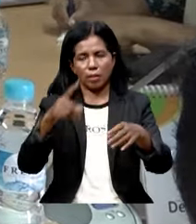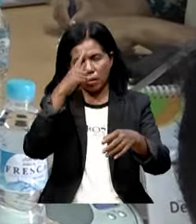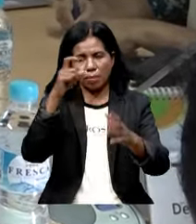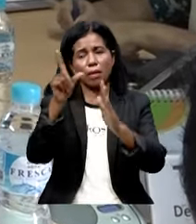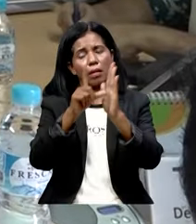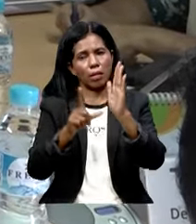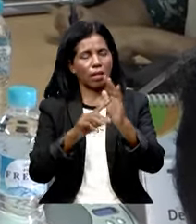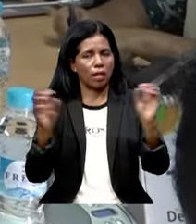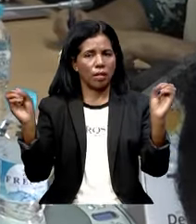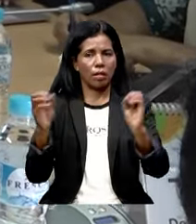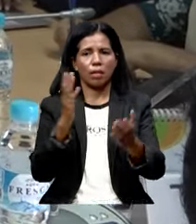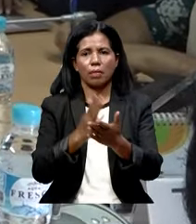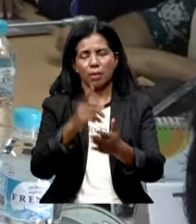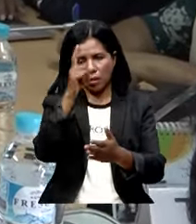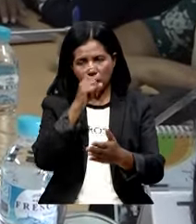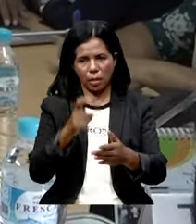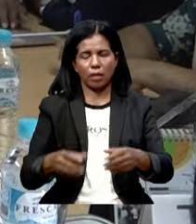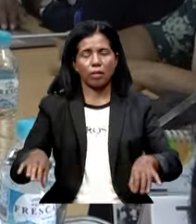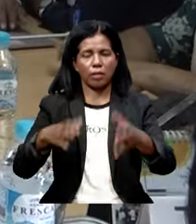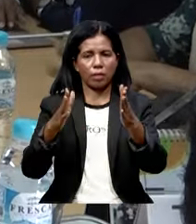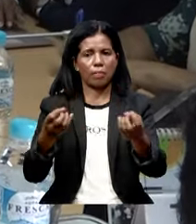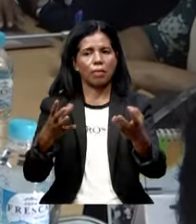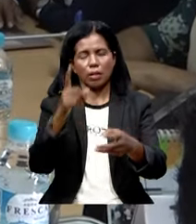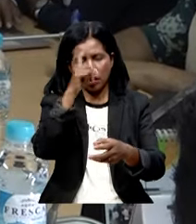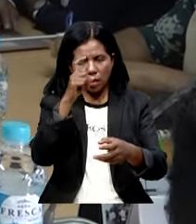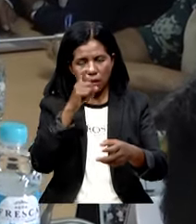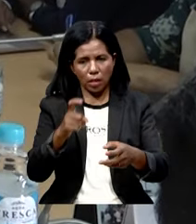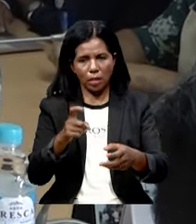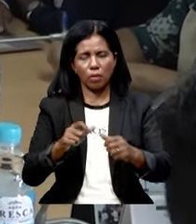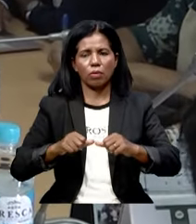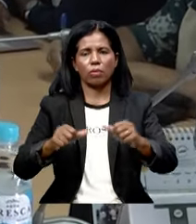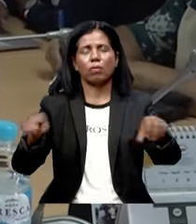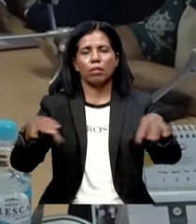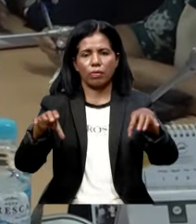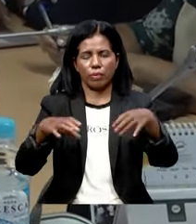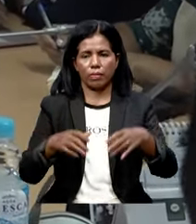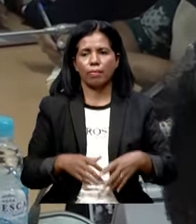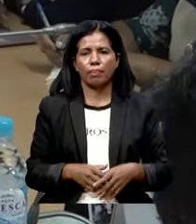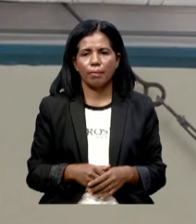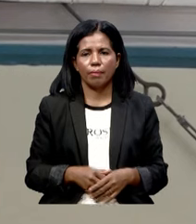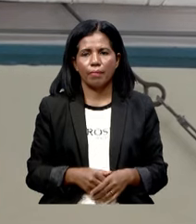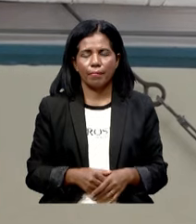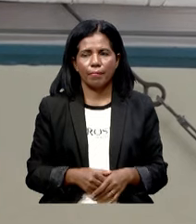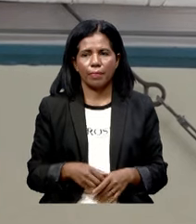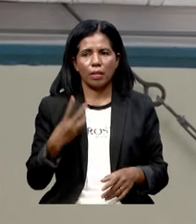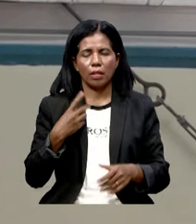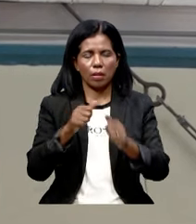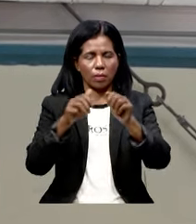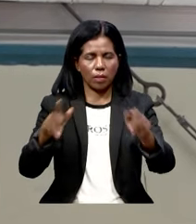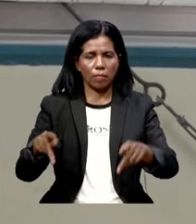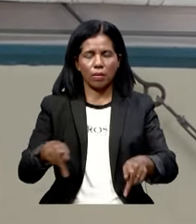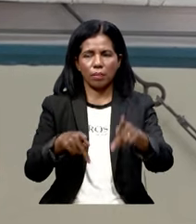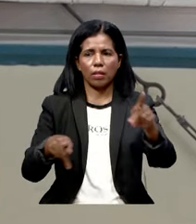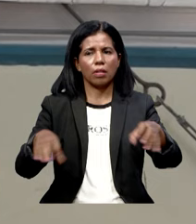rau ne la limitação da idade, no ne funcionário baraco ou idade avançado se continua serviço. Né, e também a administração pública, funcionário CIRANEB,